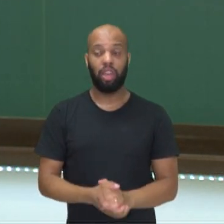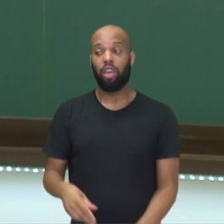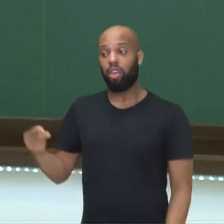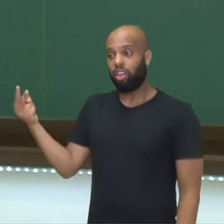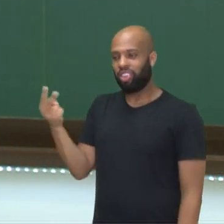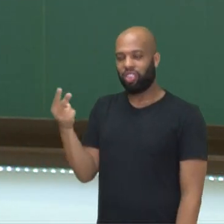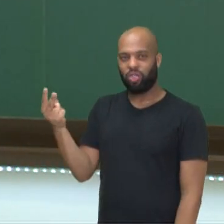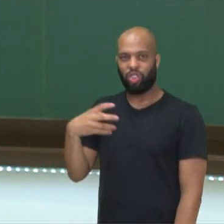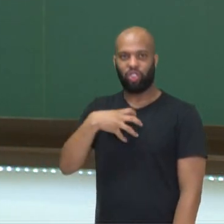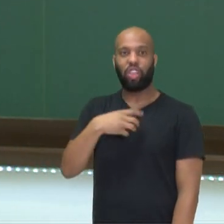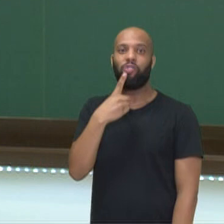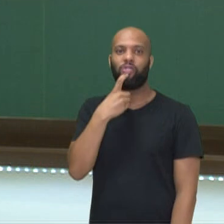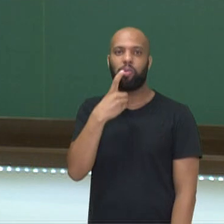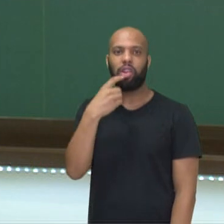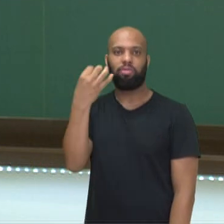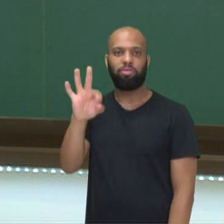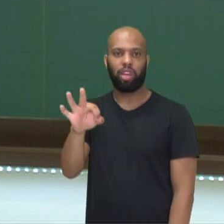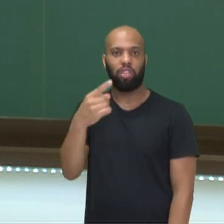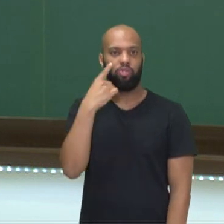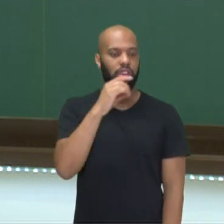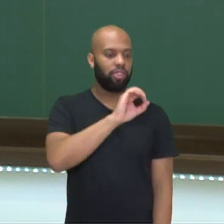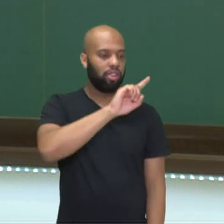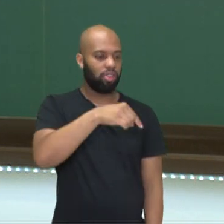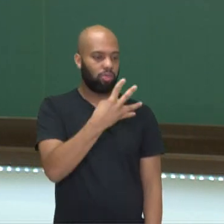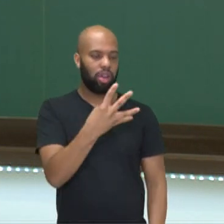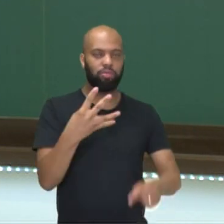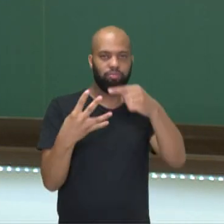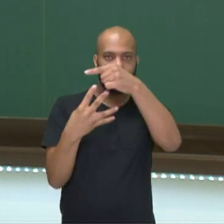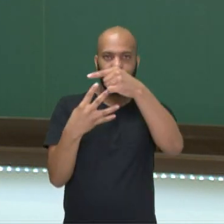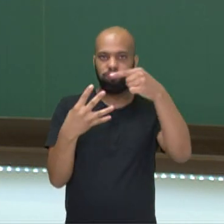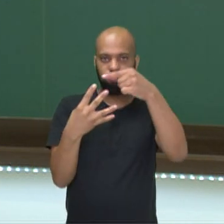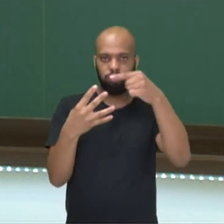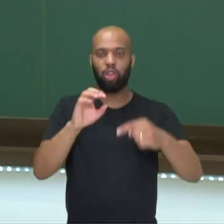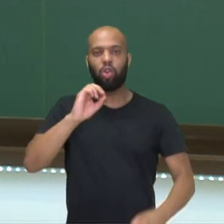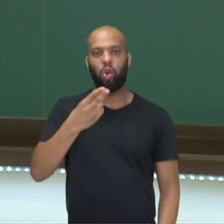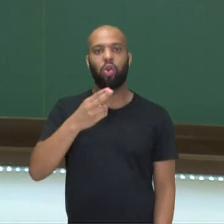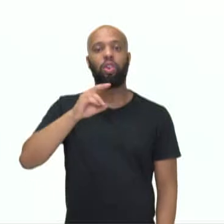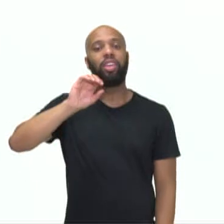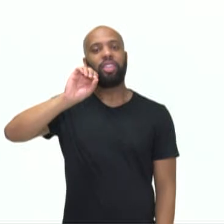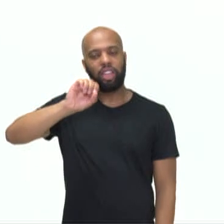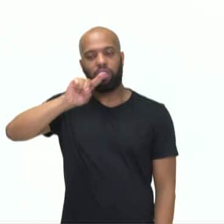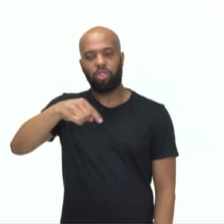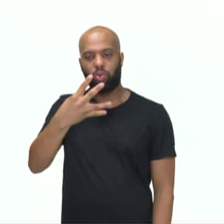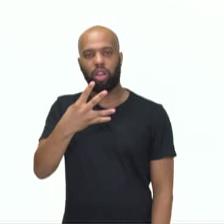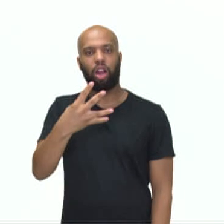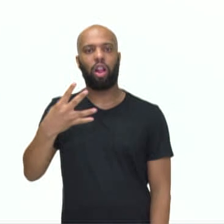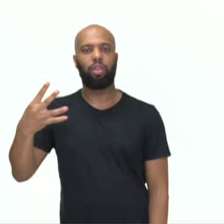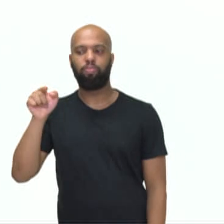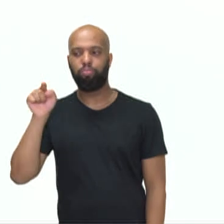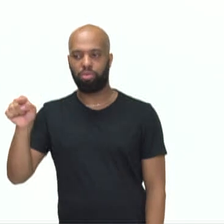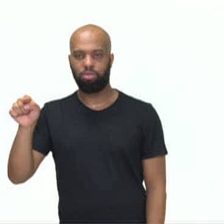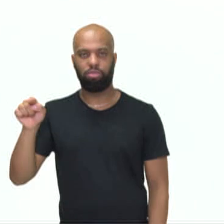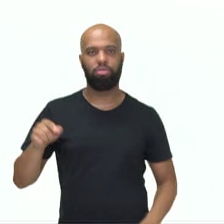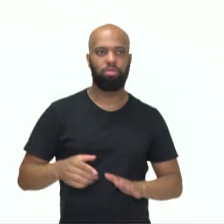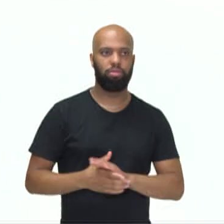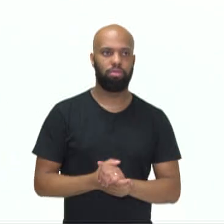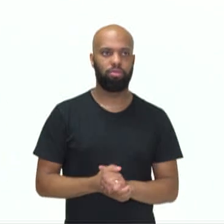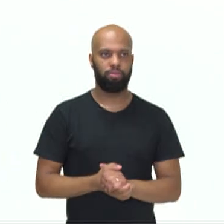período. Tá? Então olha aqui, 0,4 ou 0,4 barra ou 0,444,